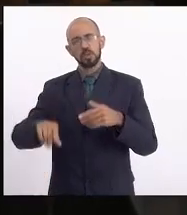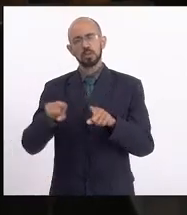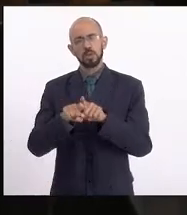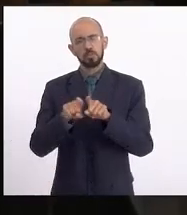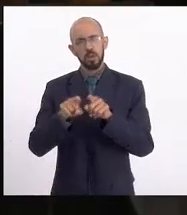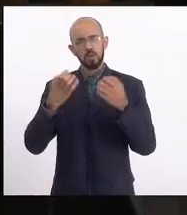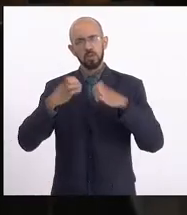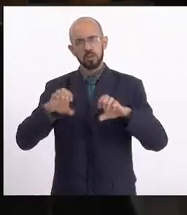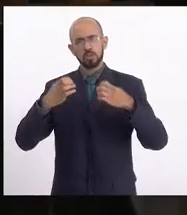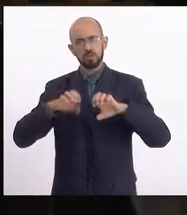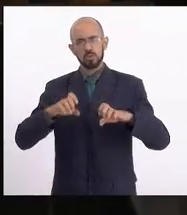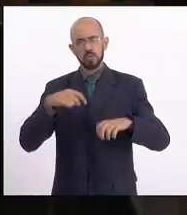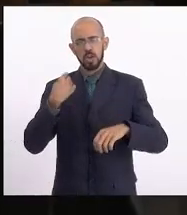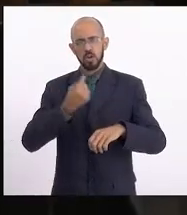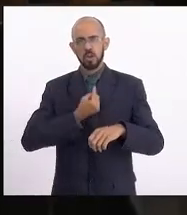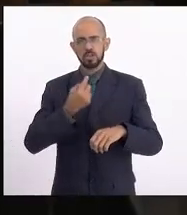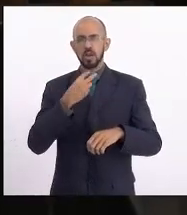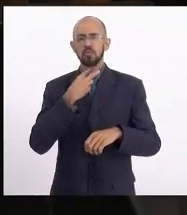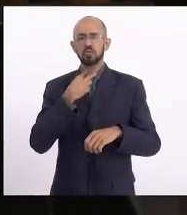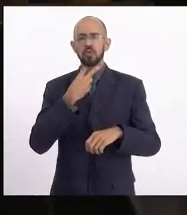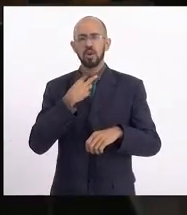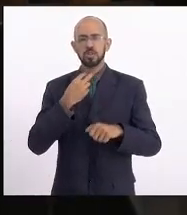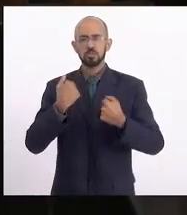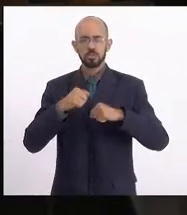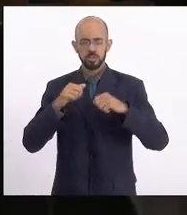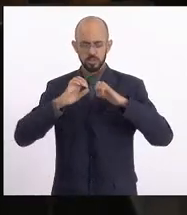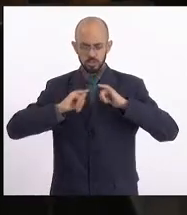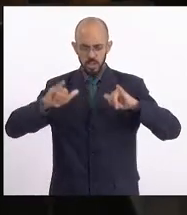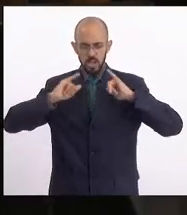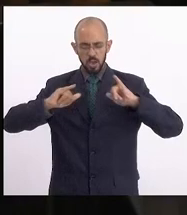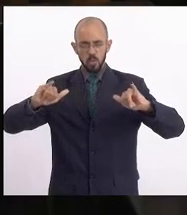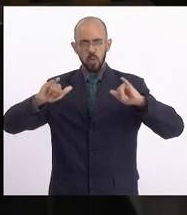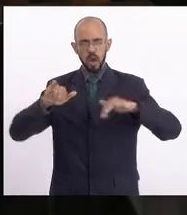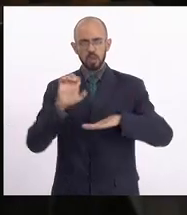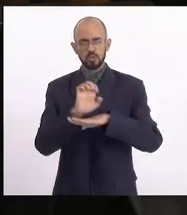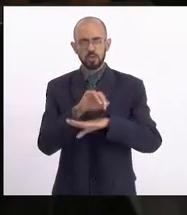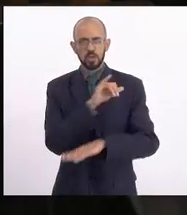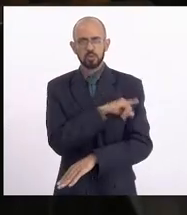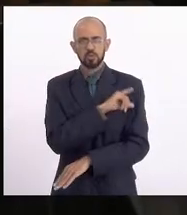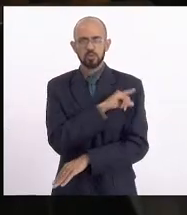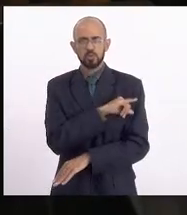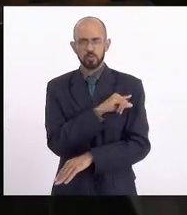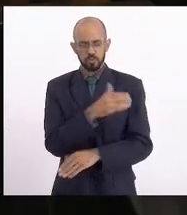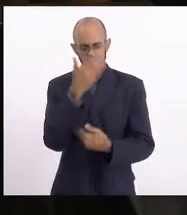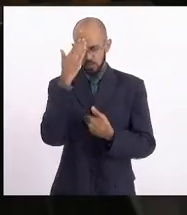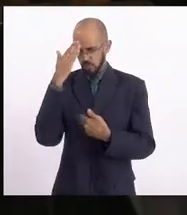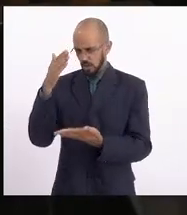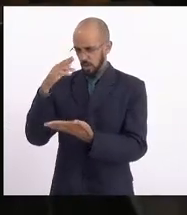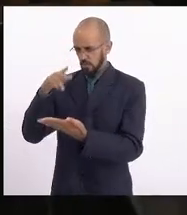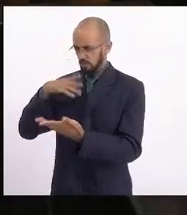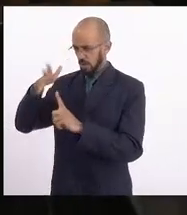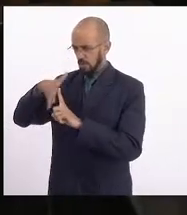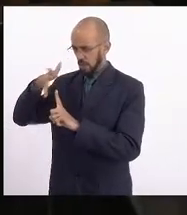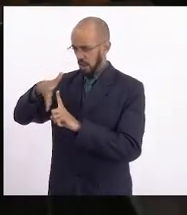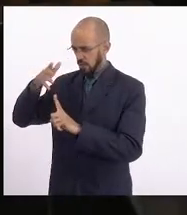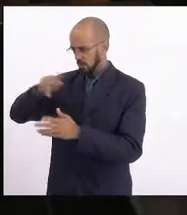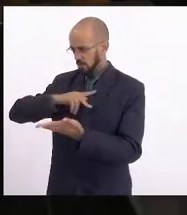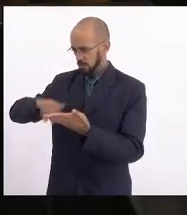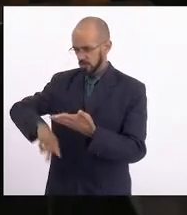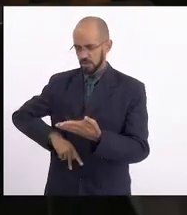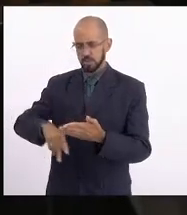e a nossa voz precisa chegar a todos os lugares do Estado do Rio de Janeiro. Presidente, muito obrigado pela palavra e obrigado a todos que nos acompanham.